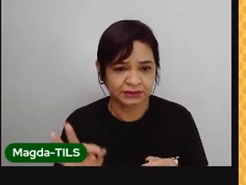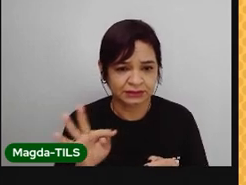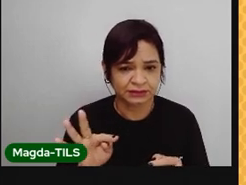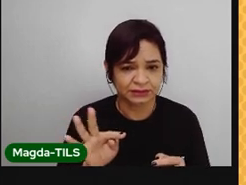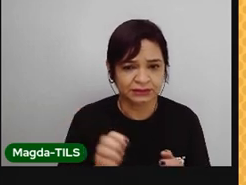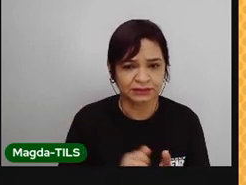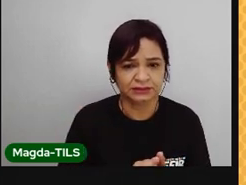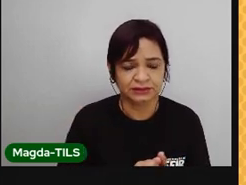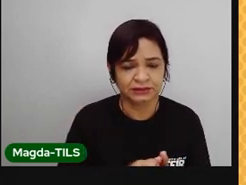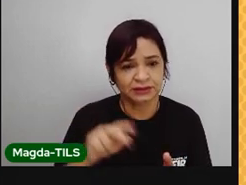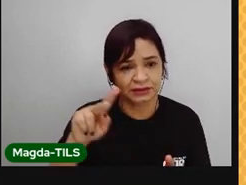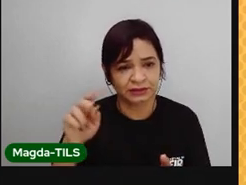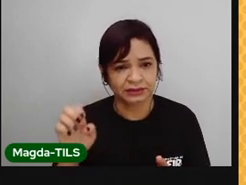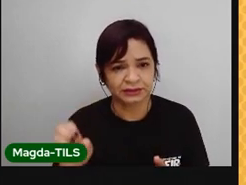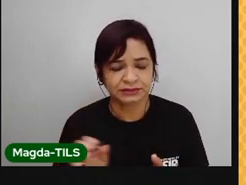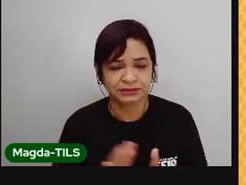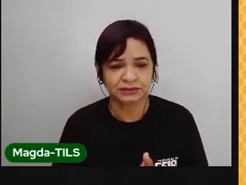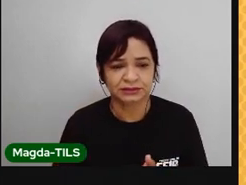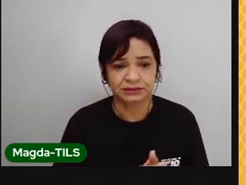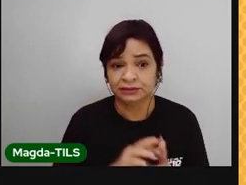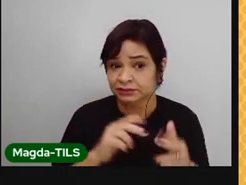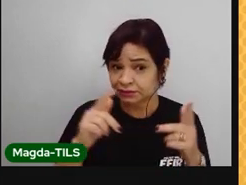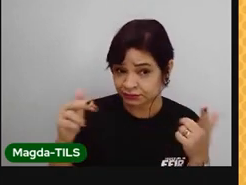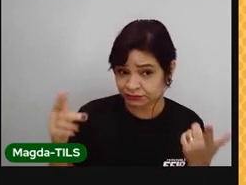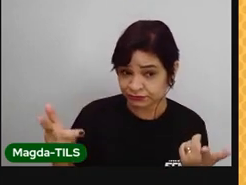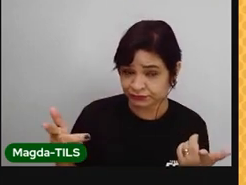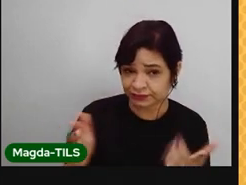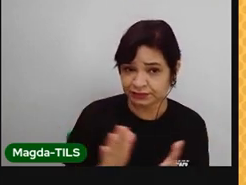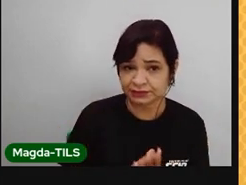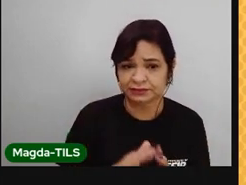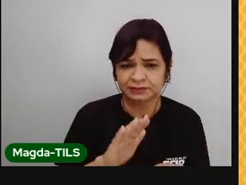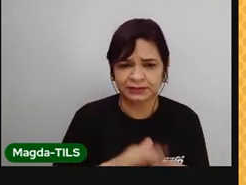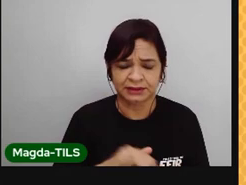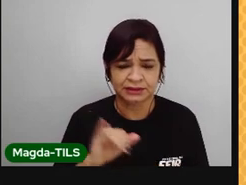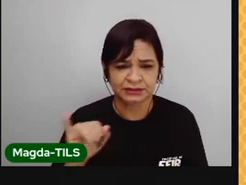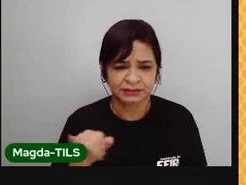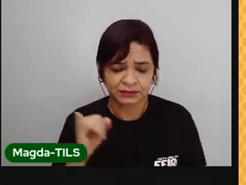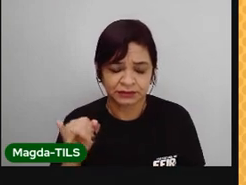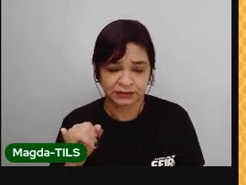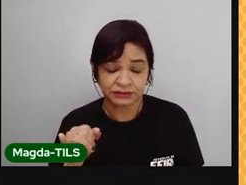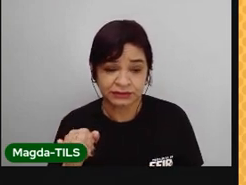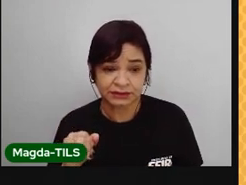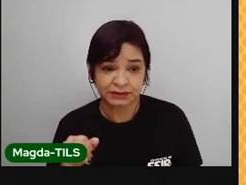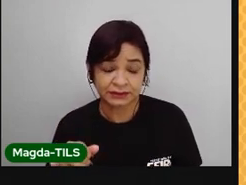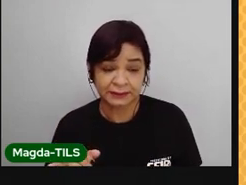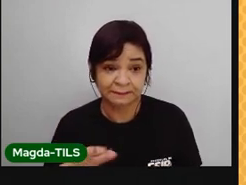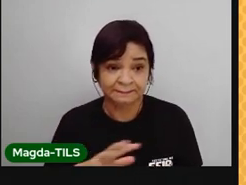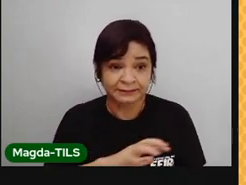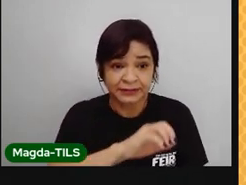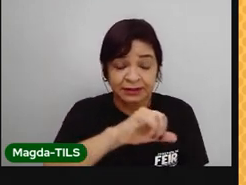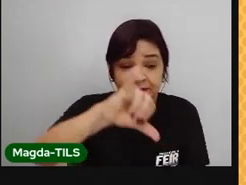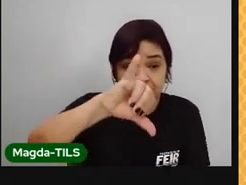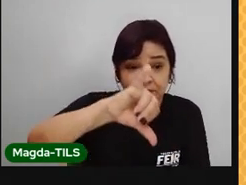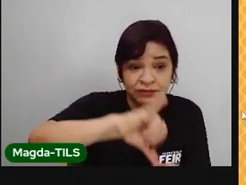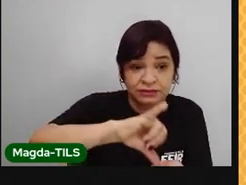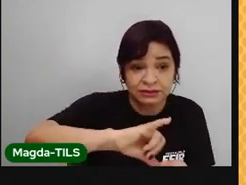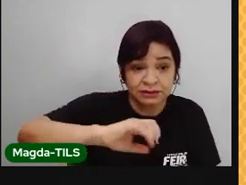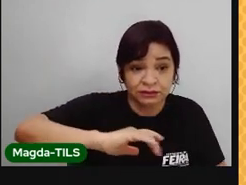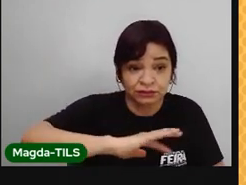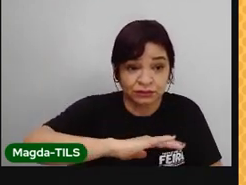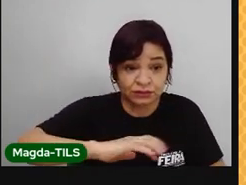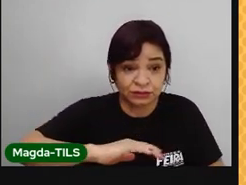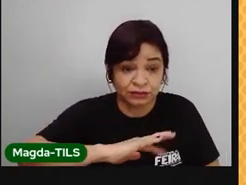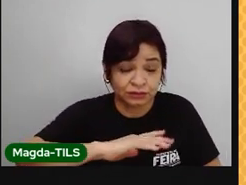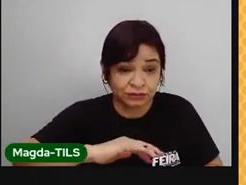teorias principais, né? Porque existem muitas outras. Uma delas diz que a Terra é que estava no centro do Sistema Solar e por